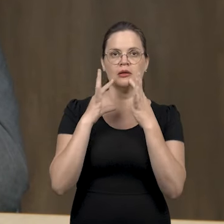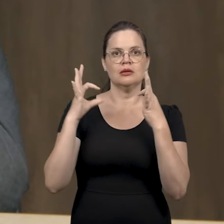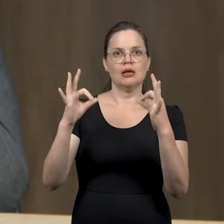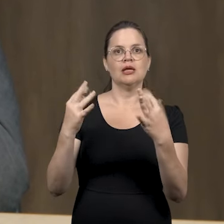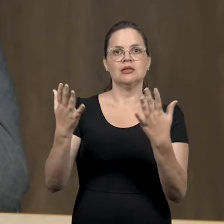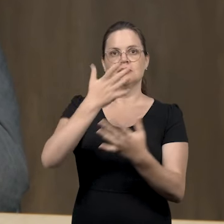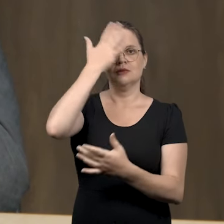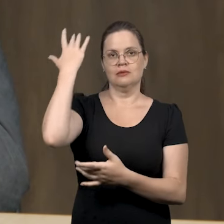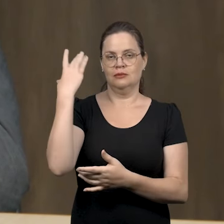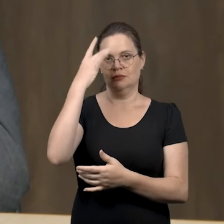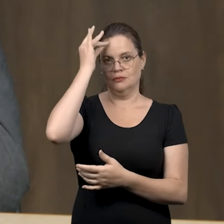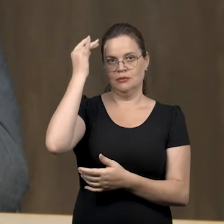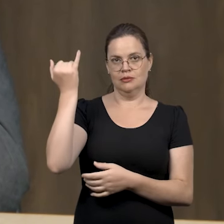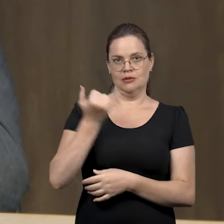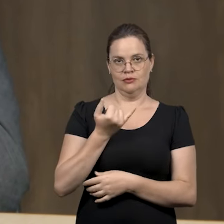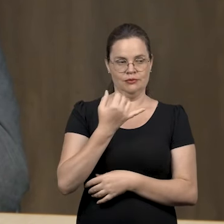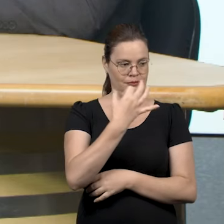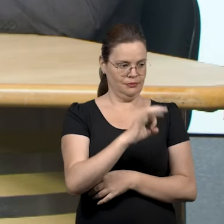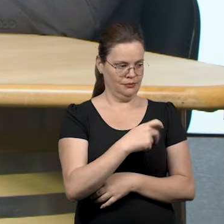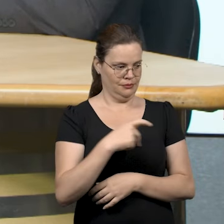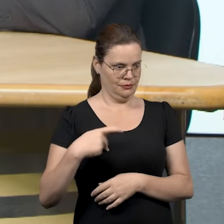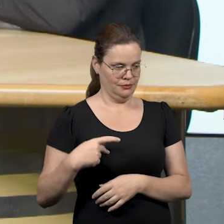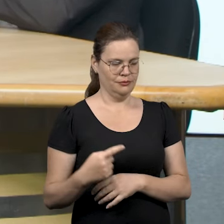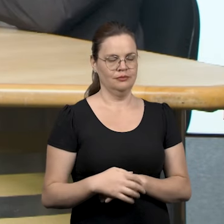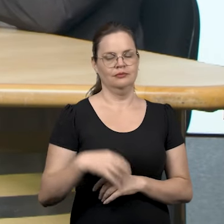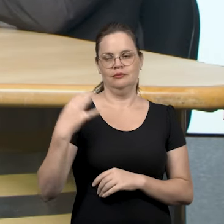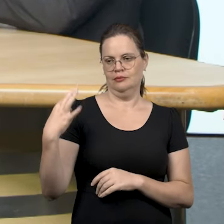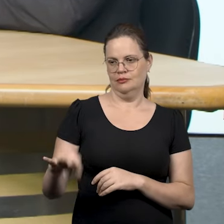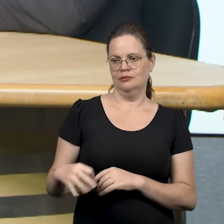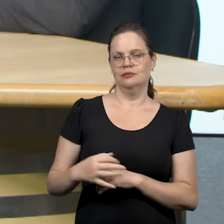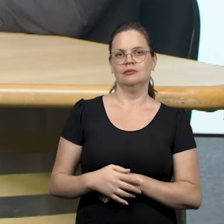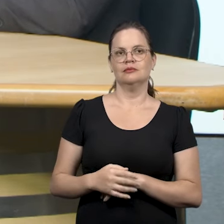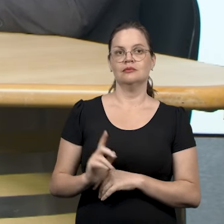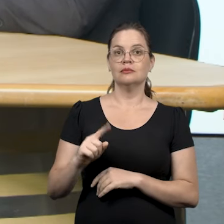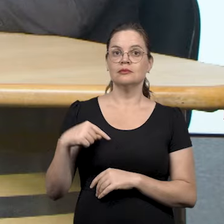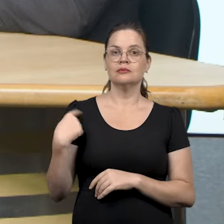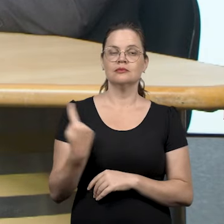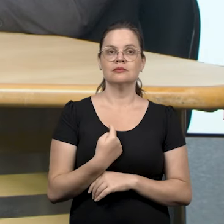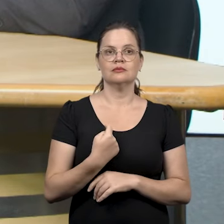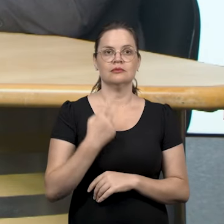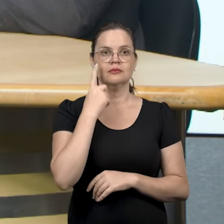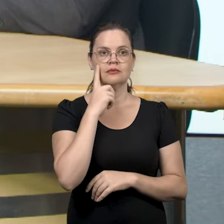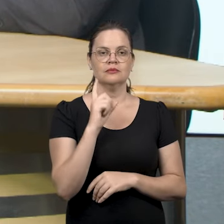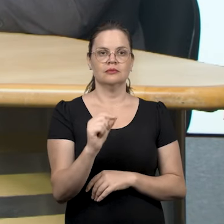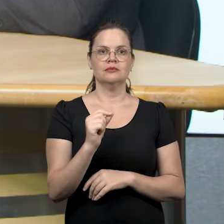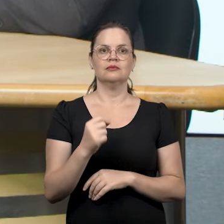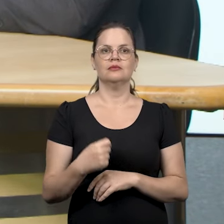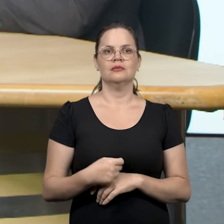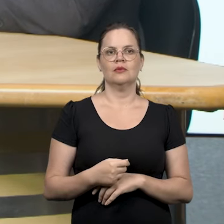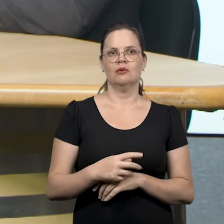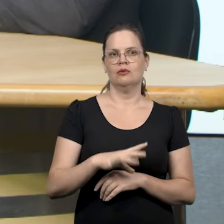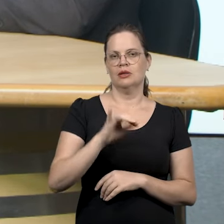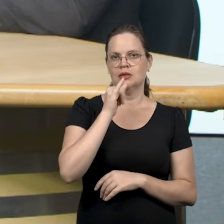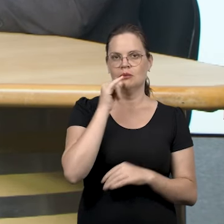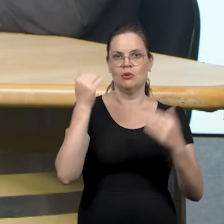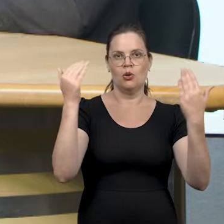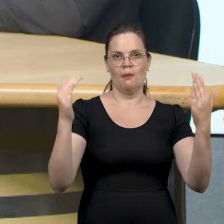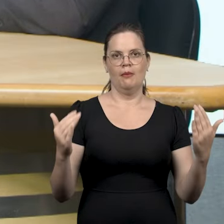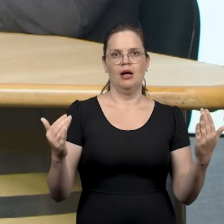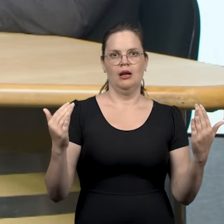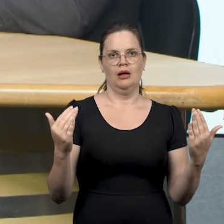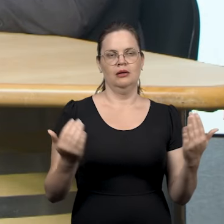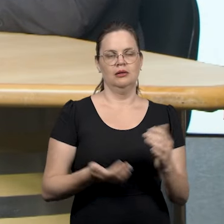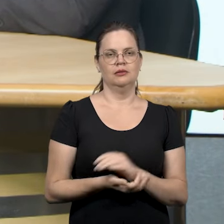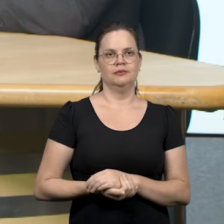do Espírito, não é isso, pastor Tiago? Justamente. Quando nós pegamos, podemos fazer um quadro comparativo, um paralelo,